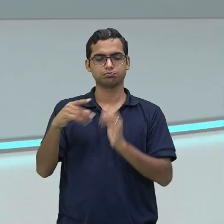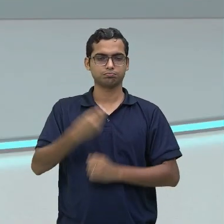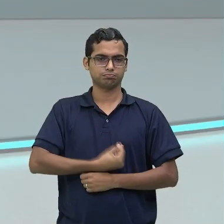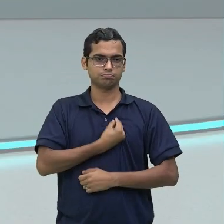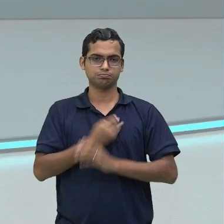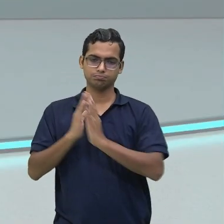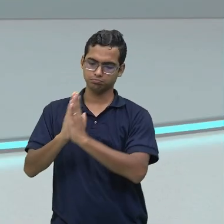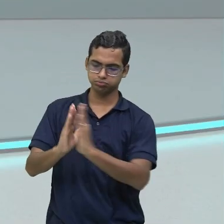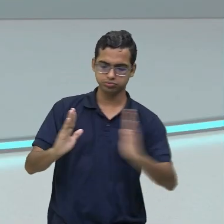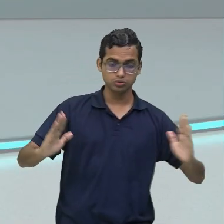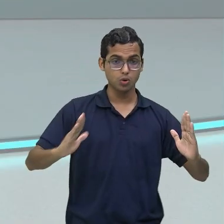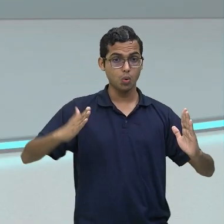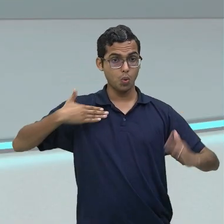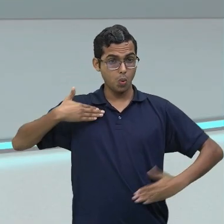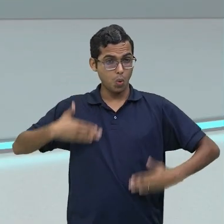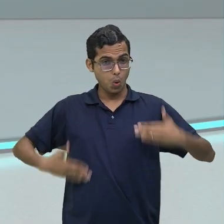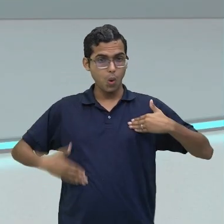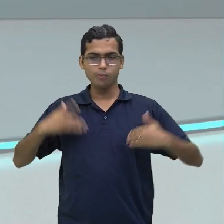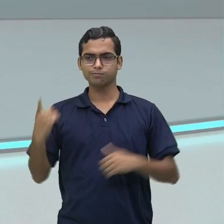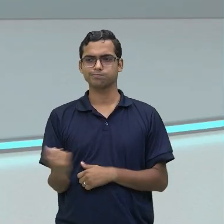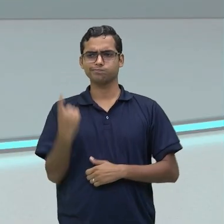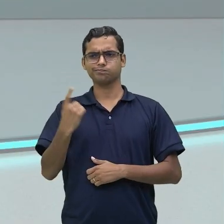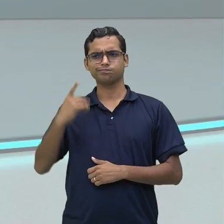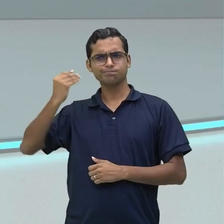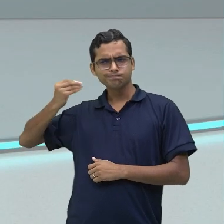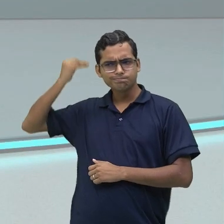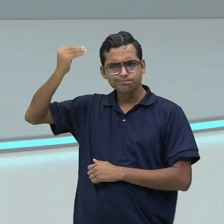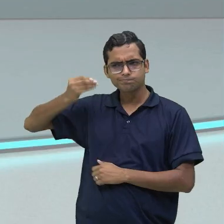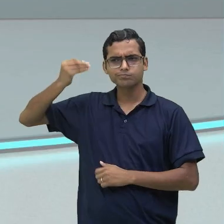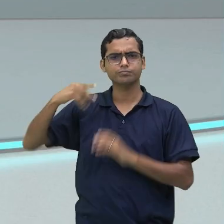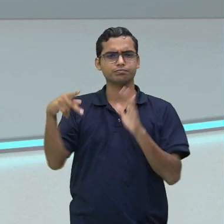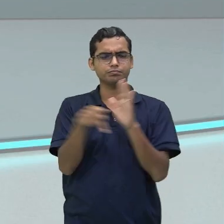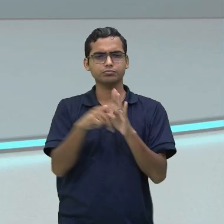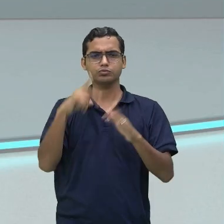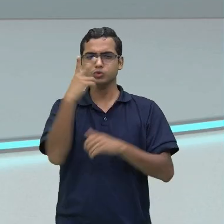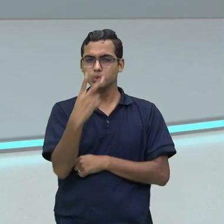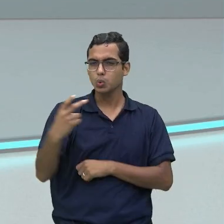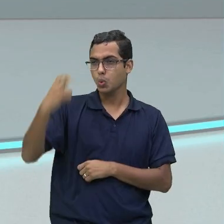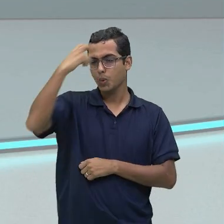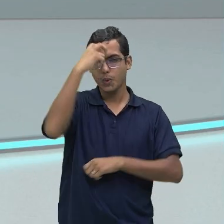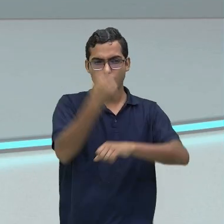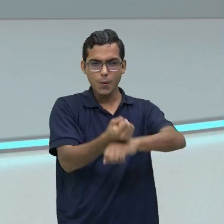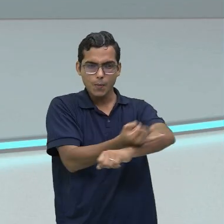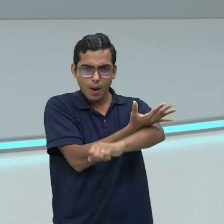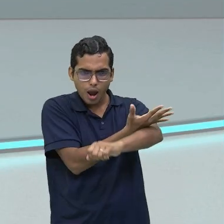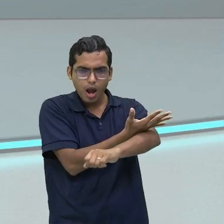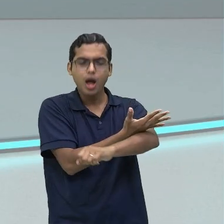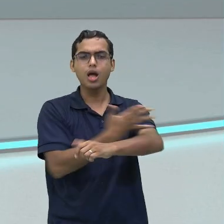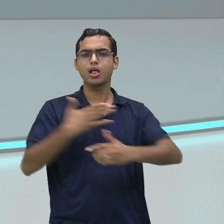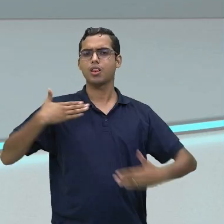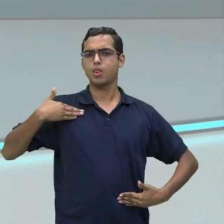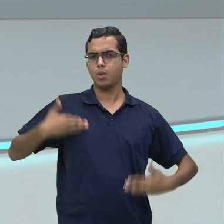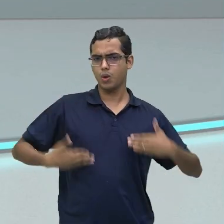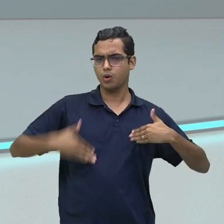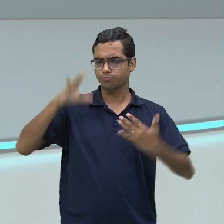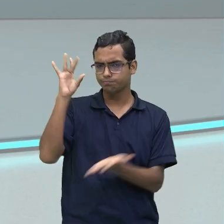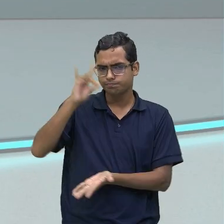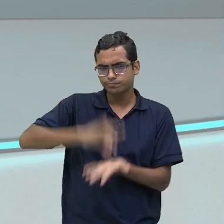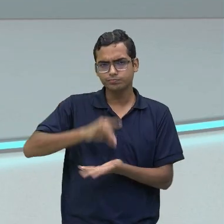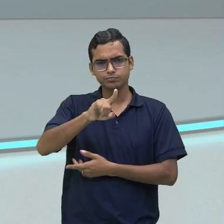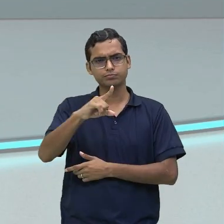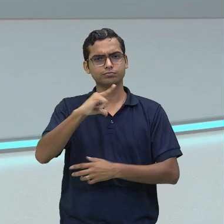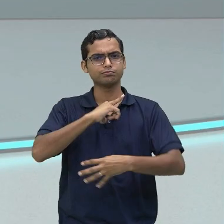único e ele carrega as suas experiências, a sua cultura, as suas emoções. Isso é corporeidade, aquilo que você